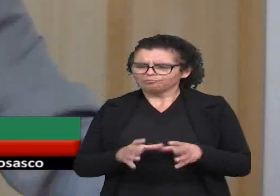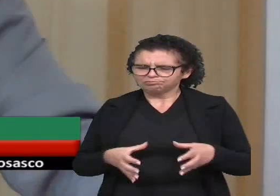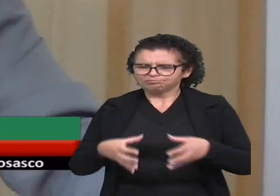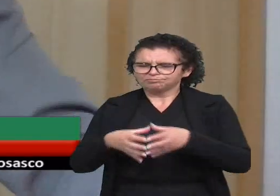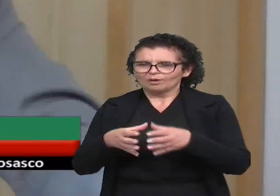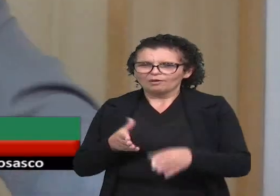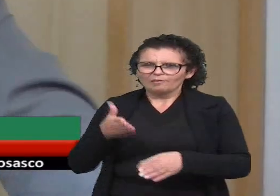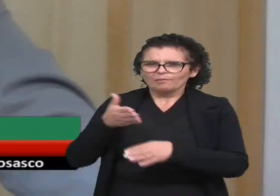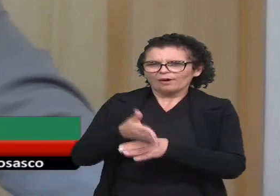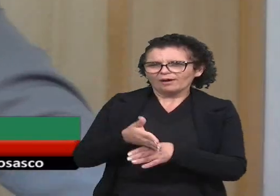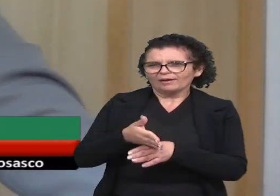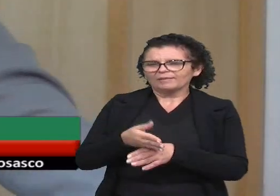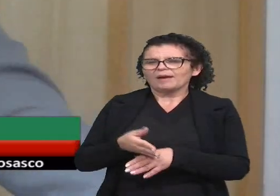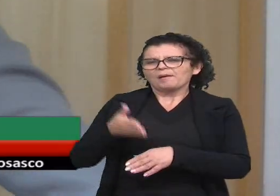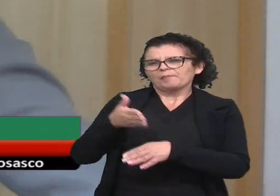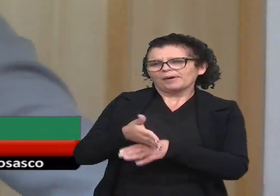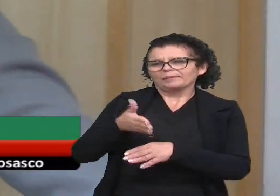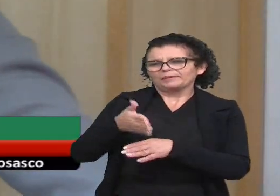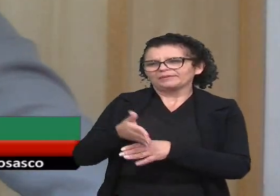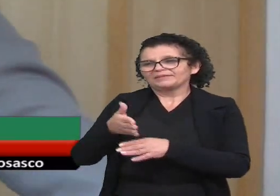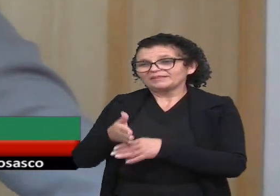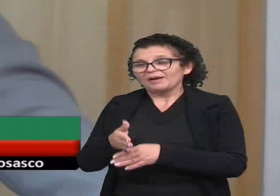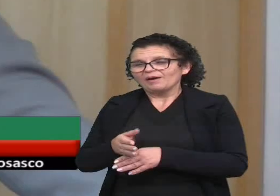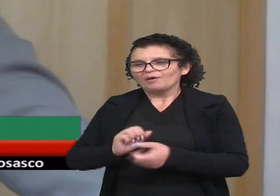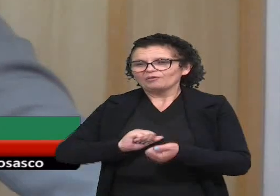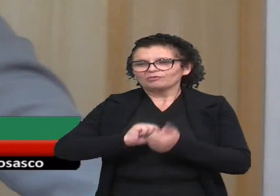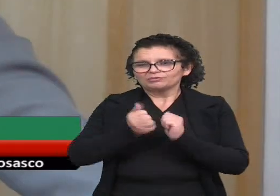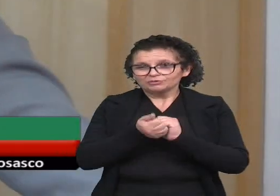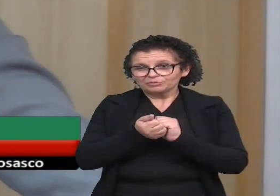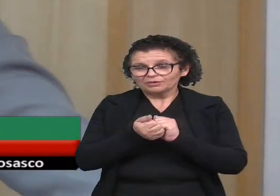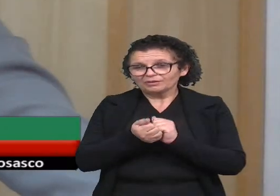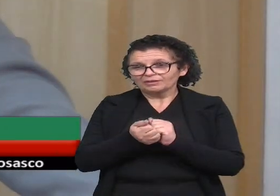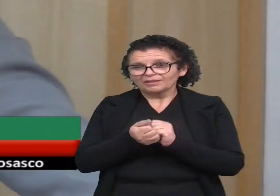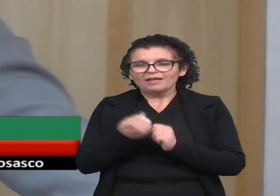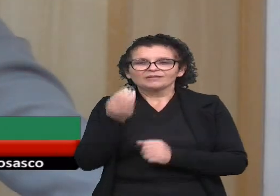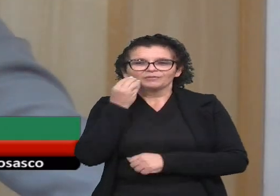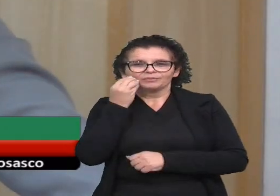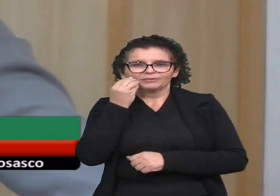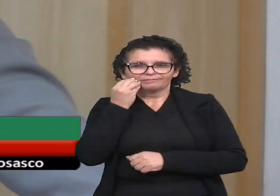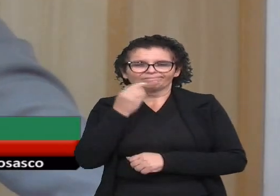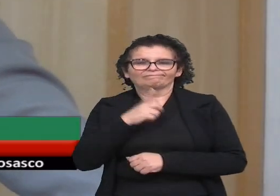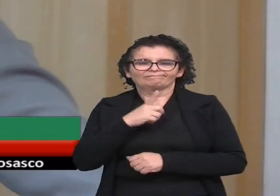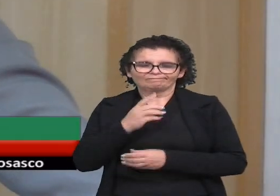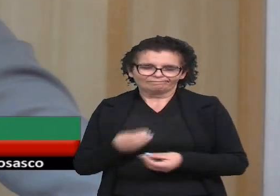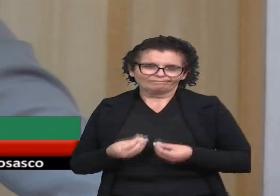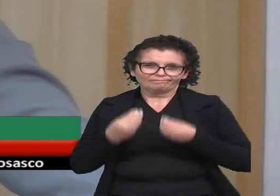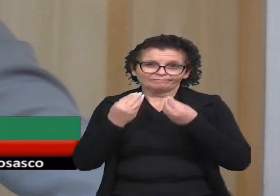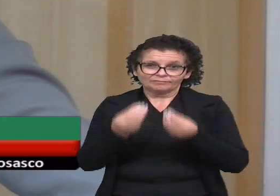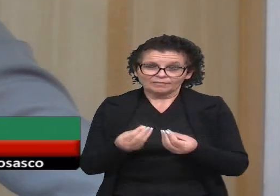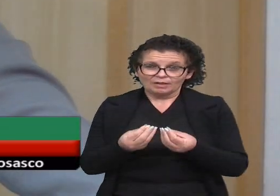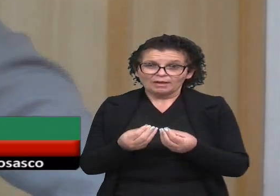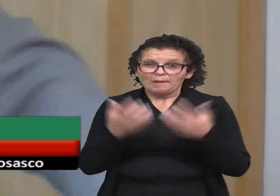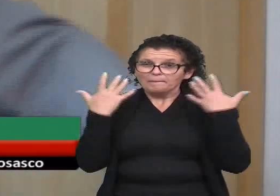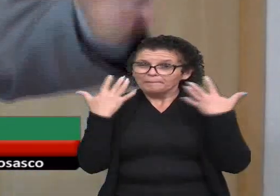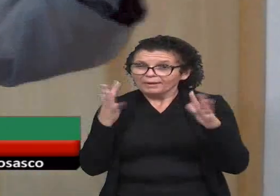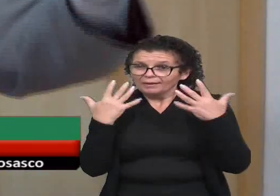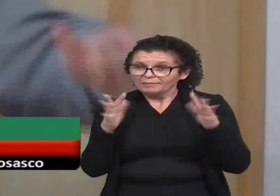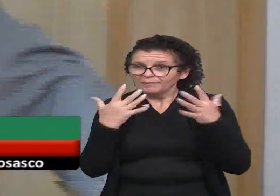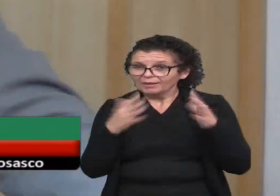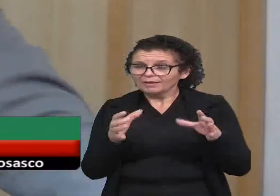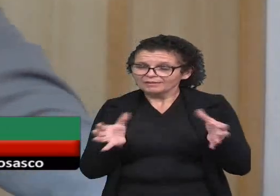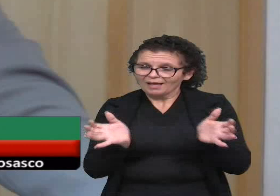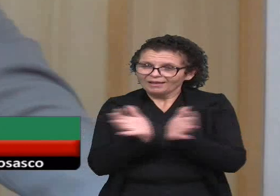se inscrever, participar, e o futebol trouxe essa oportunidade. Então, parabéns à família IDM, estão